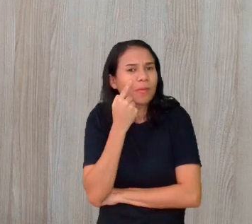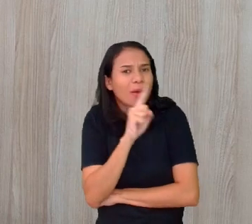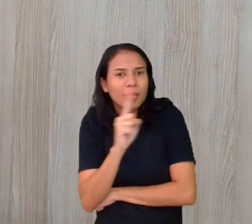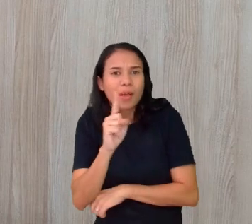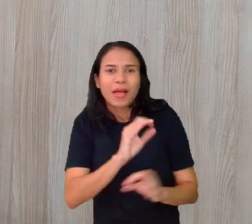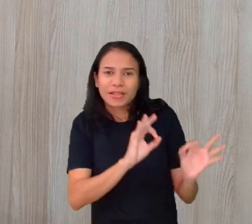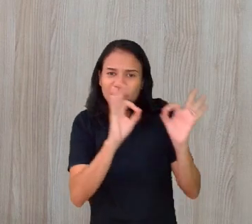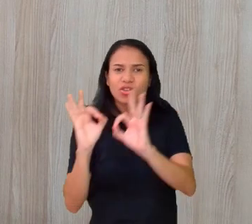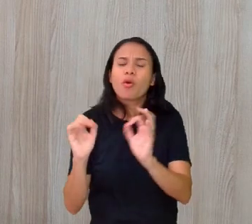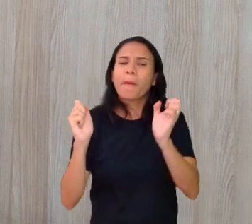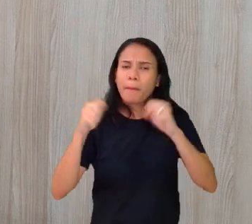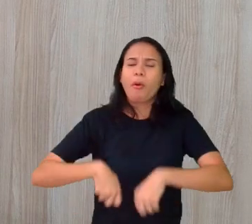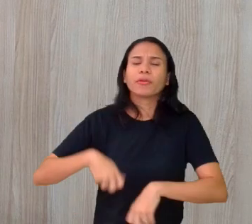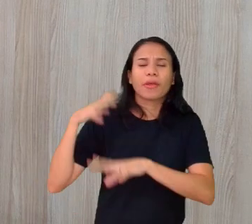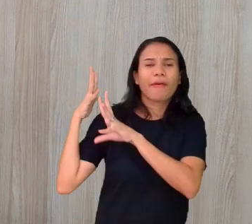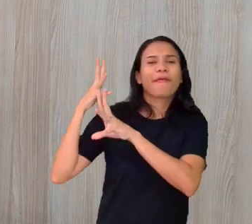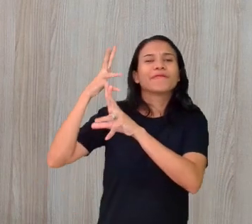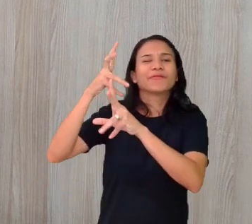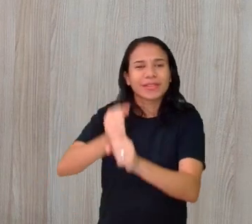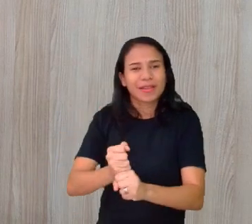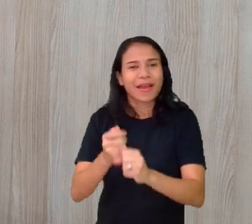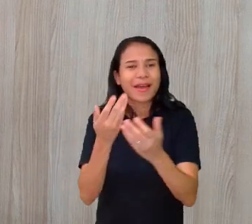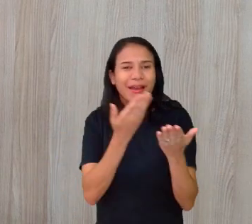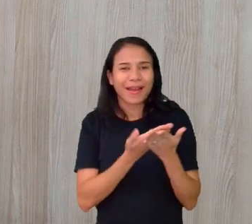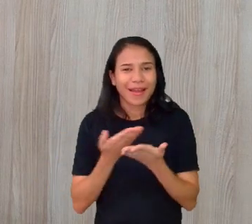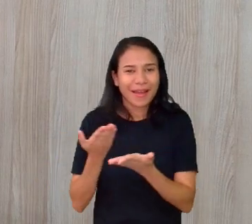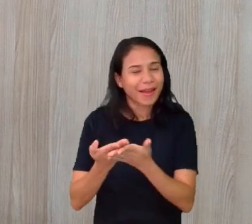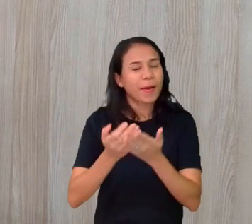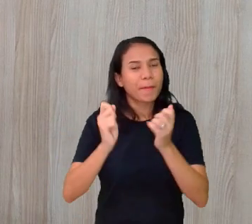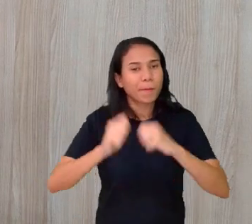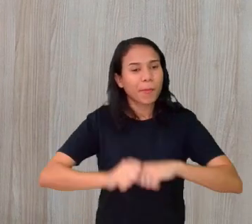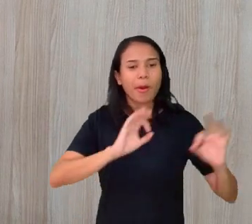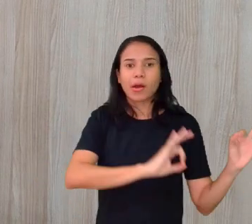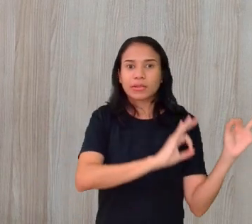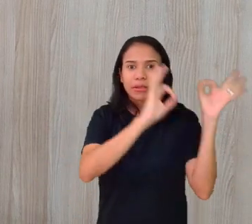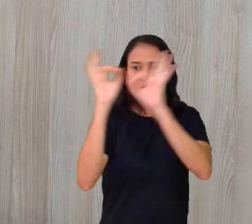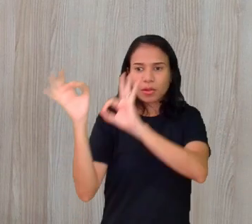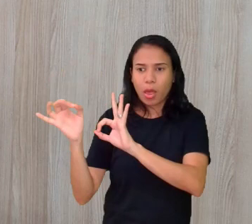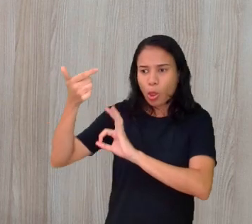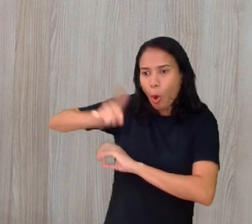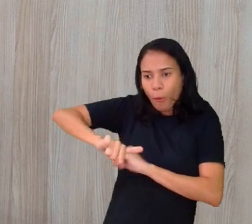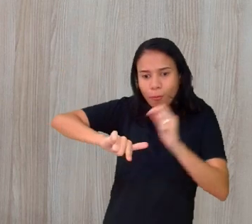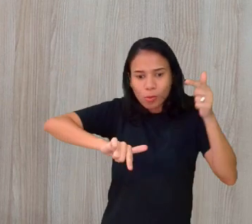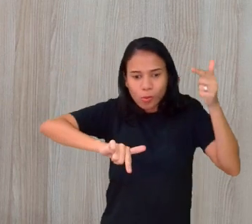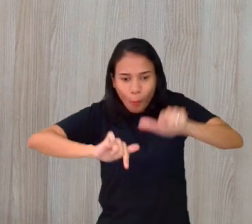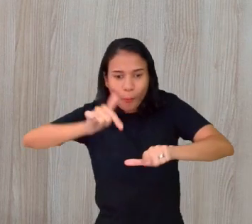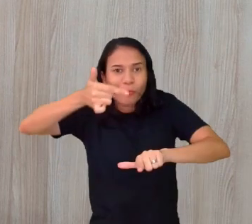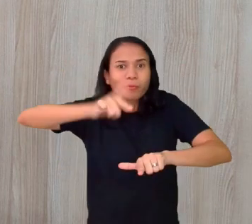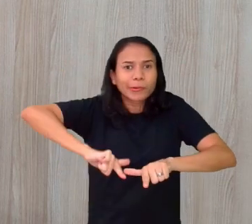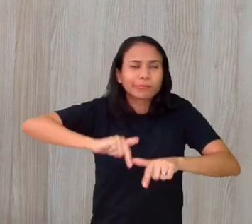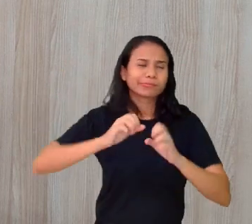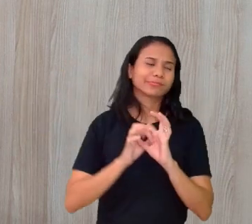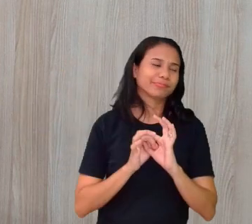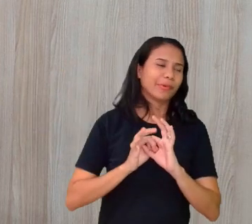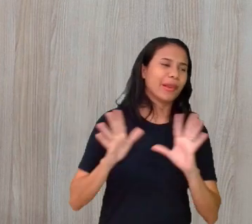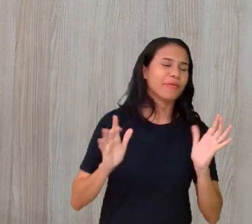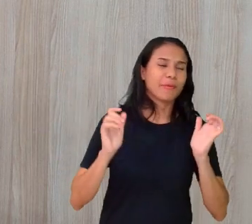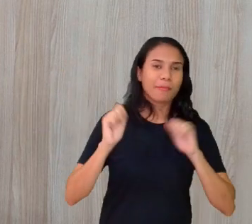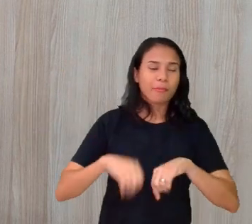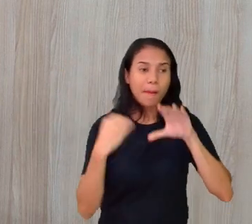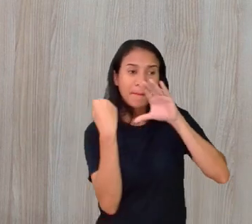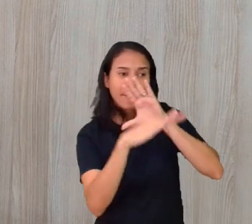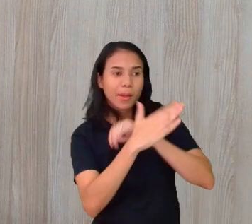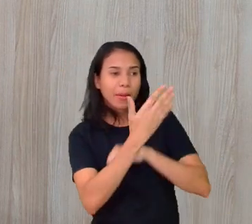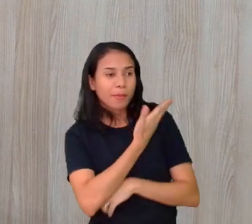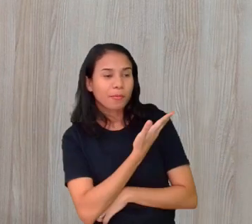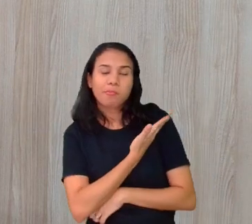pode revisar, né? A aula, pode assistir quantas vezes você quiser no YouTube, pode compartilhar para o seu colega,